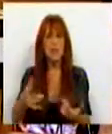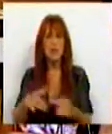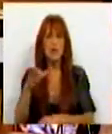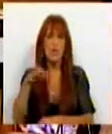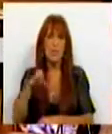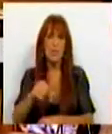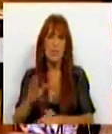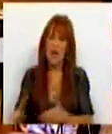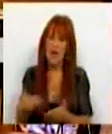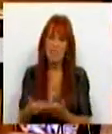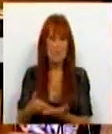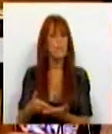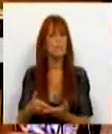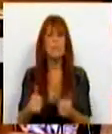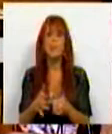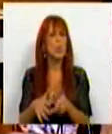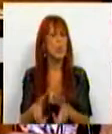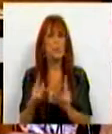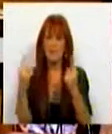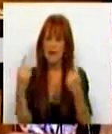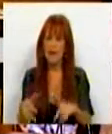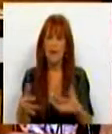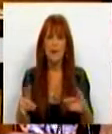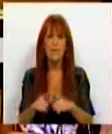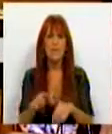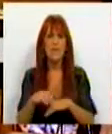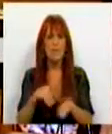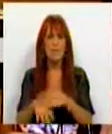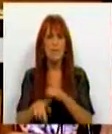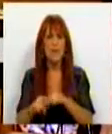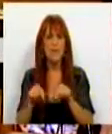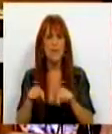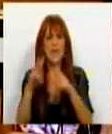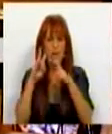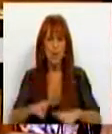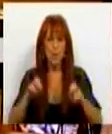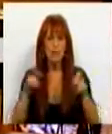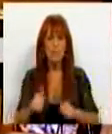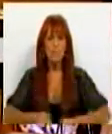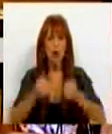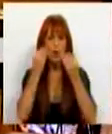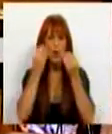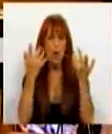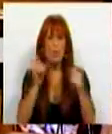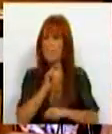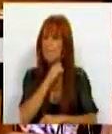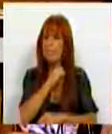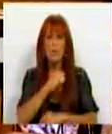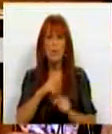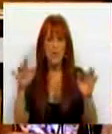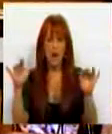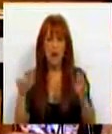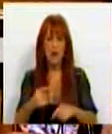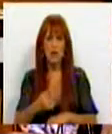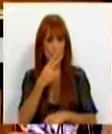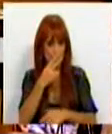o PS apresenta toda a sua disponibilidade para o fazer e para encontrar as melhores formas que permitam